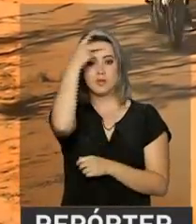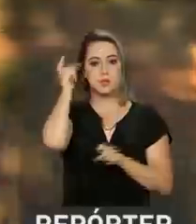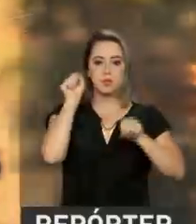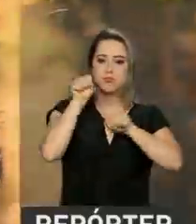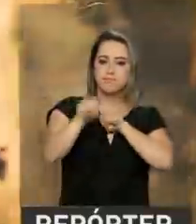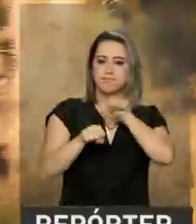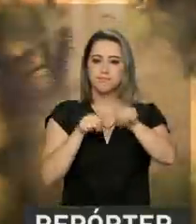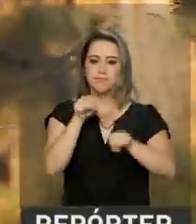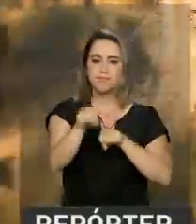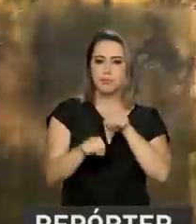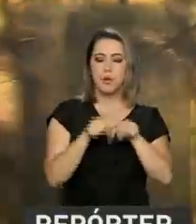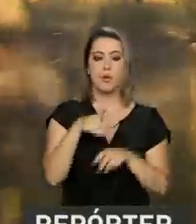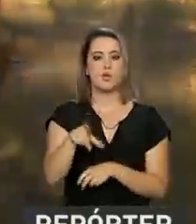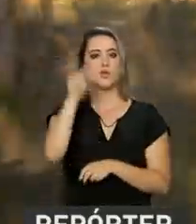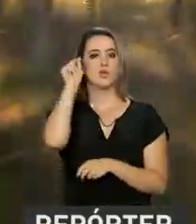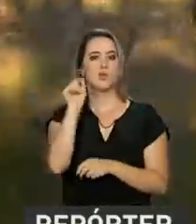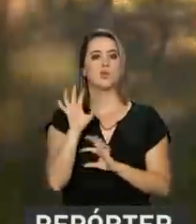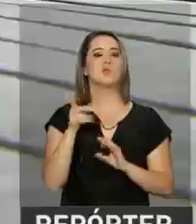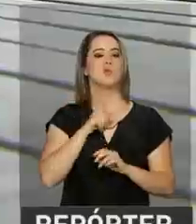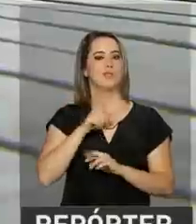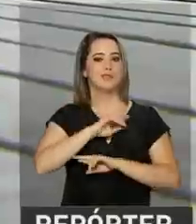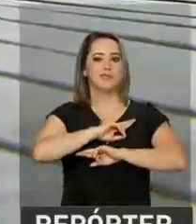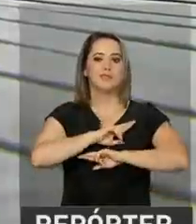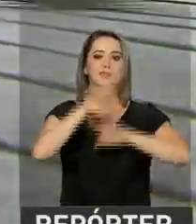ciclistas. E opção de aventura é o que não falta.